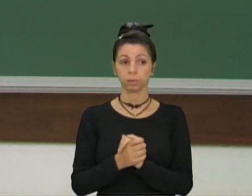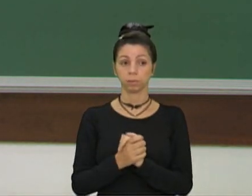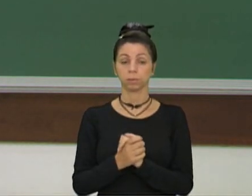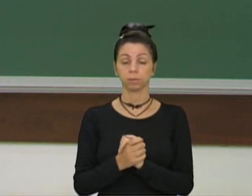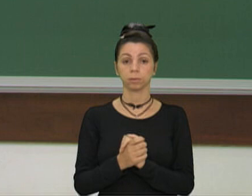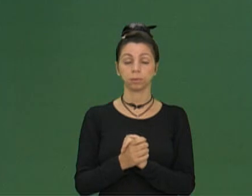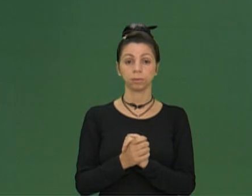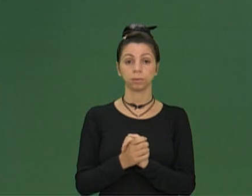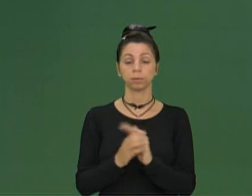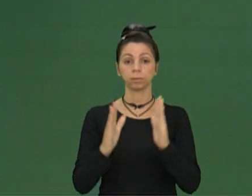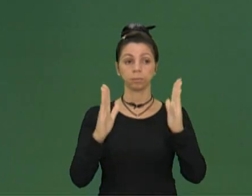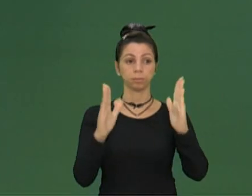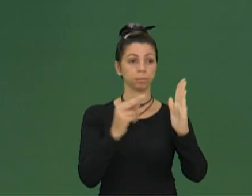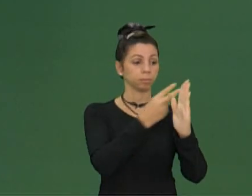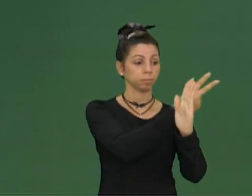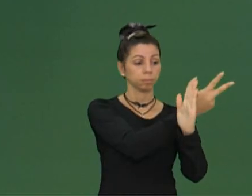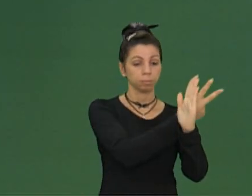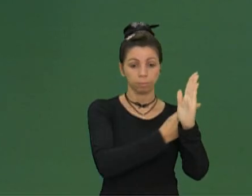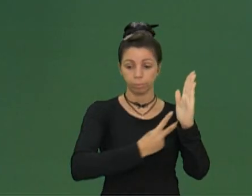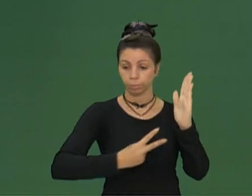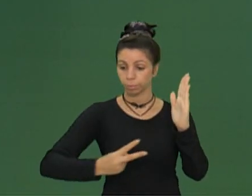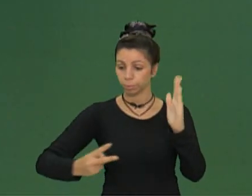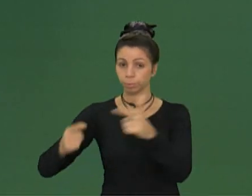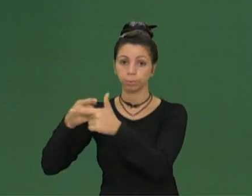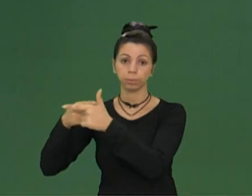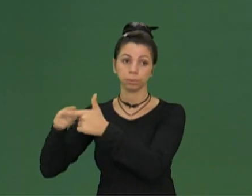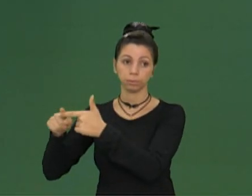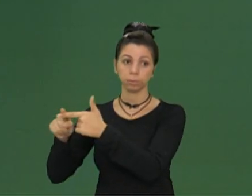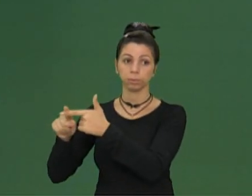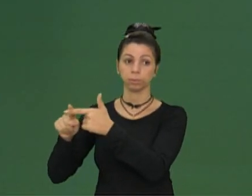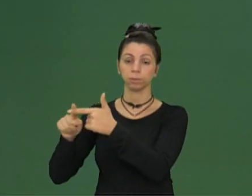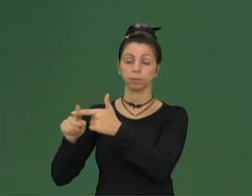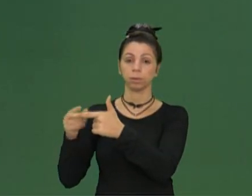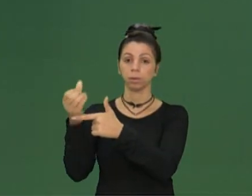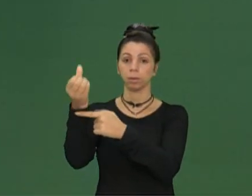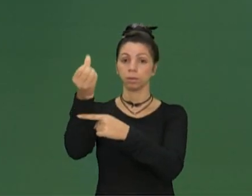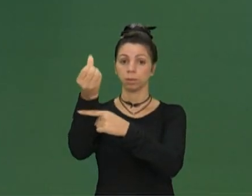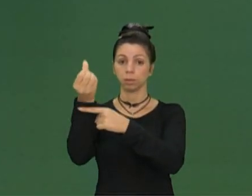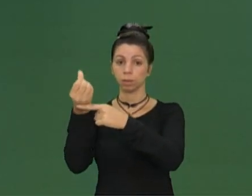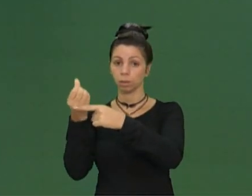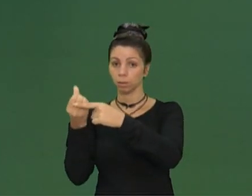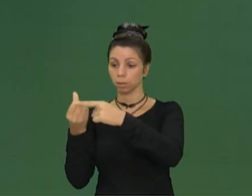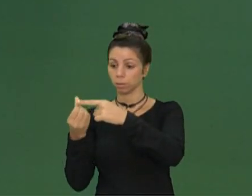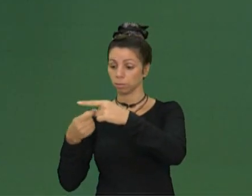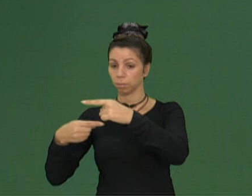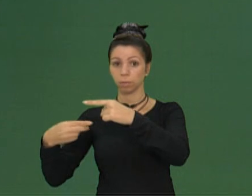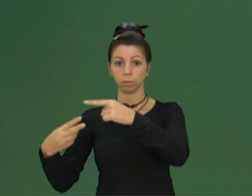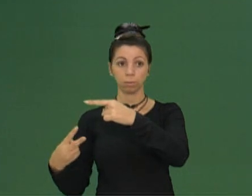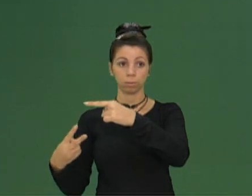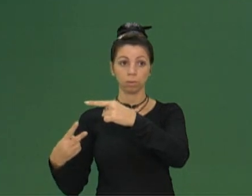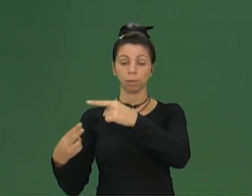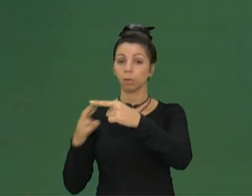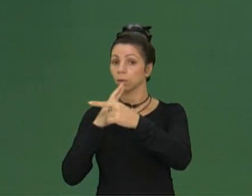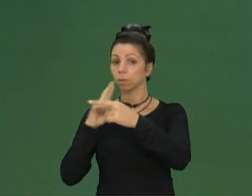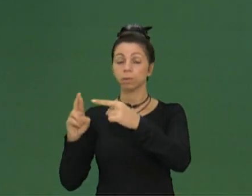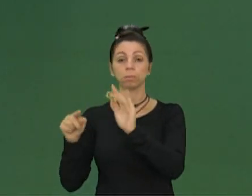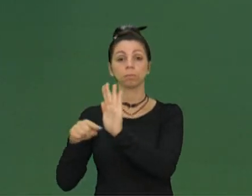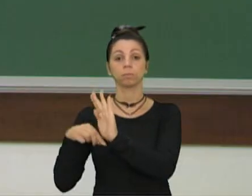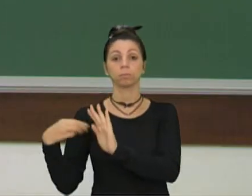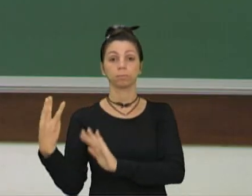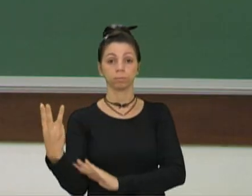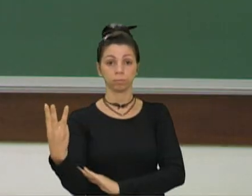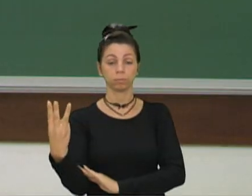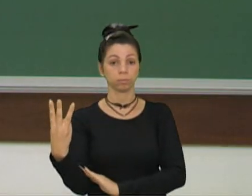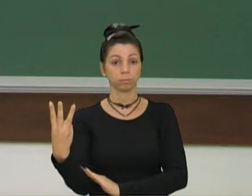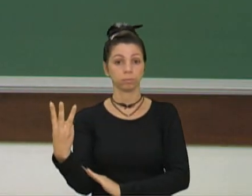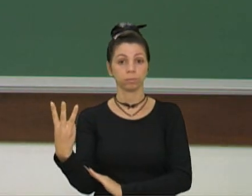multiplicando, passei ele dividindo. 6 divididos por menos 2, olha o que aconteceu aqui. Resultou um número negativo. O